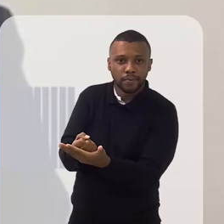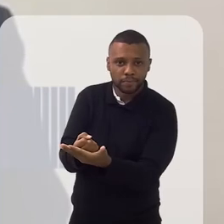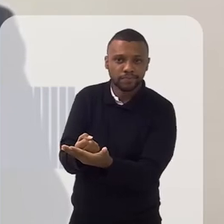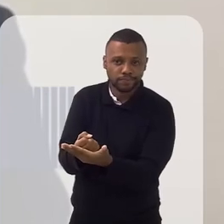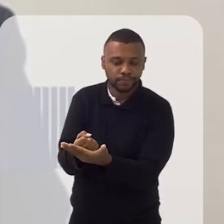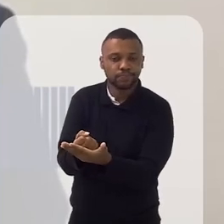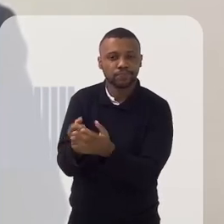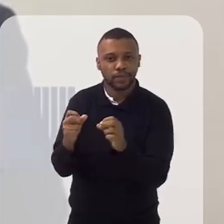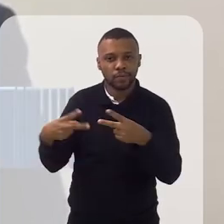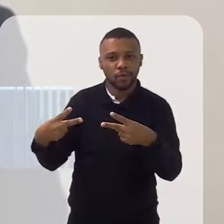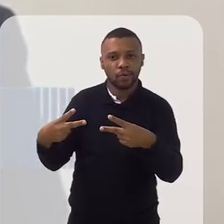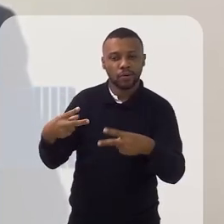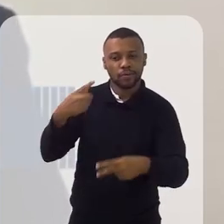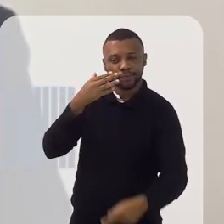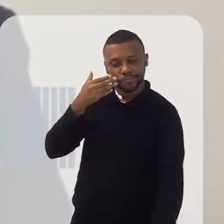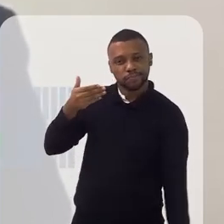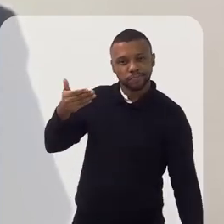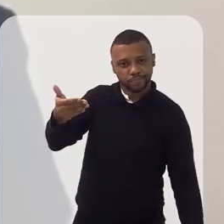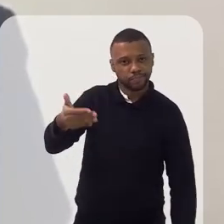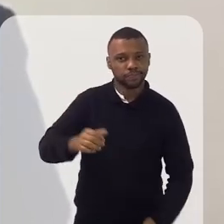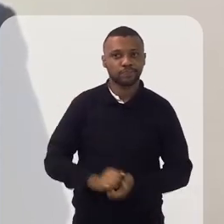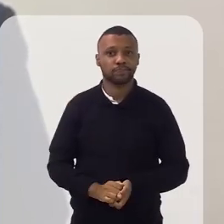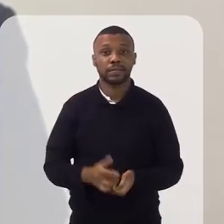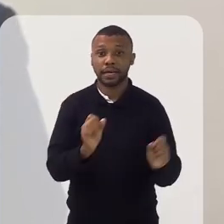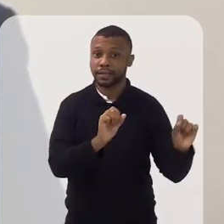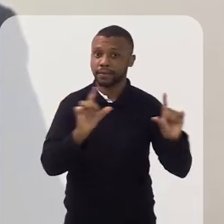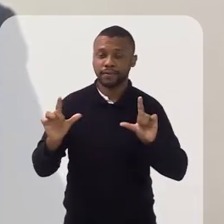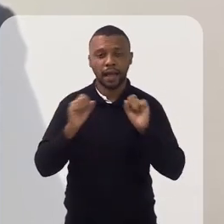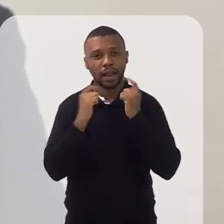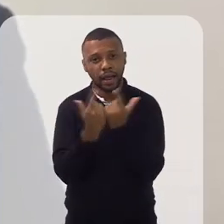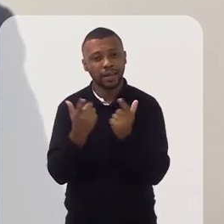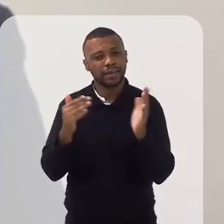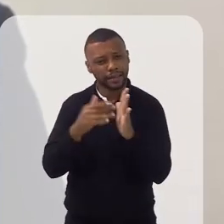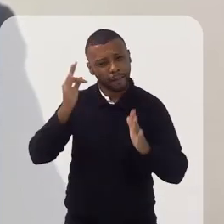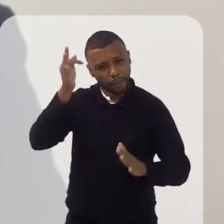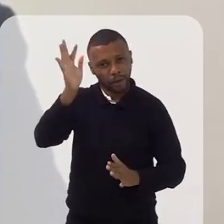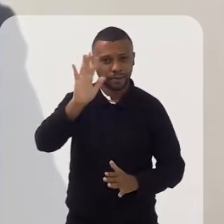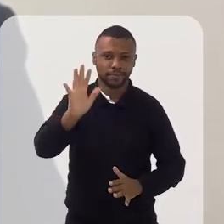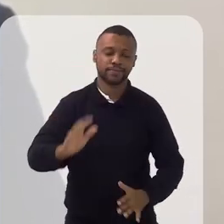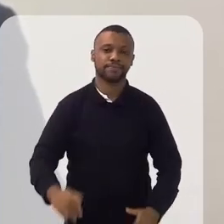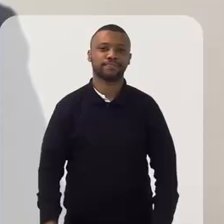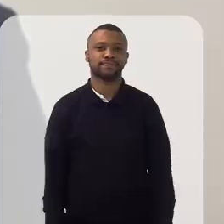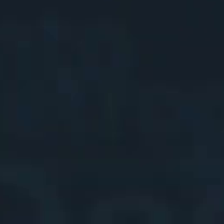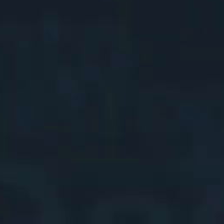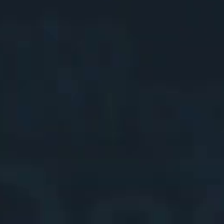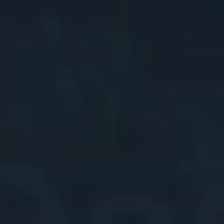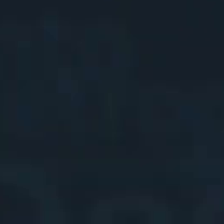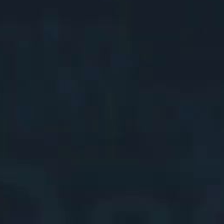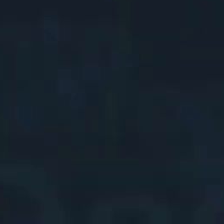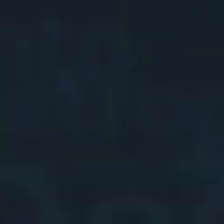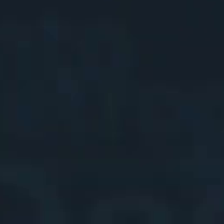buscar pelo podcast Quero Discutir o Meu Estado. TV Alerj, o Canal do Povo. Até a próxima.